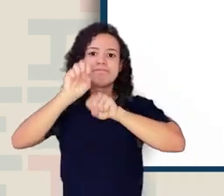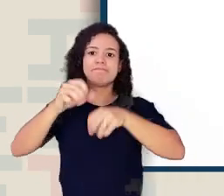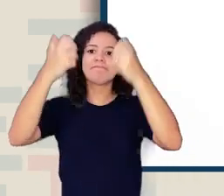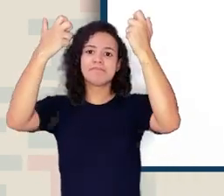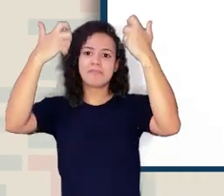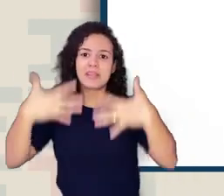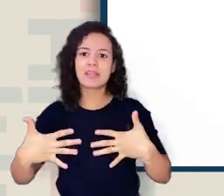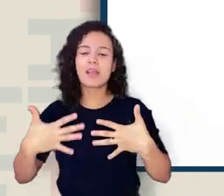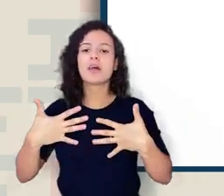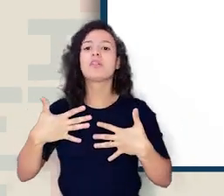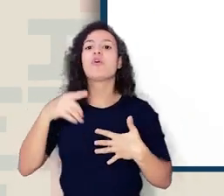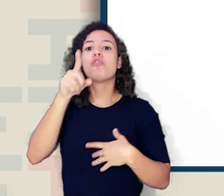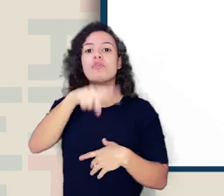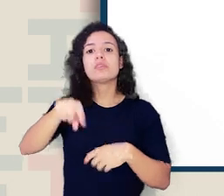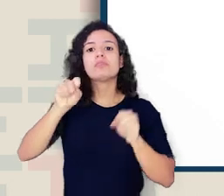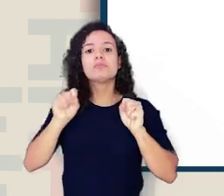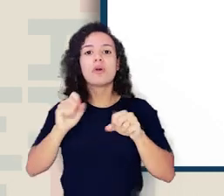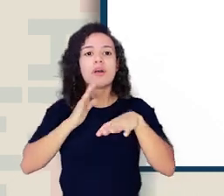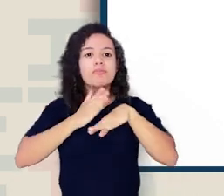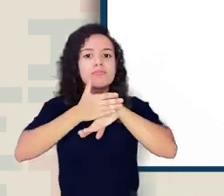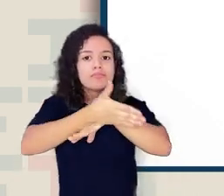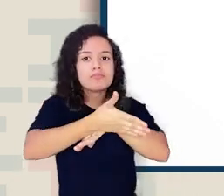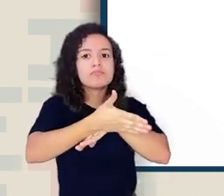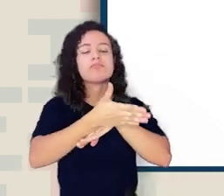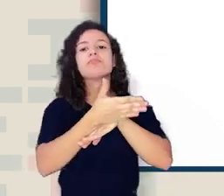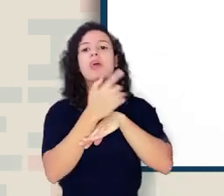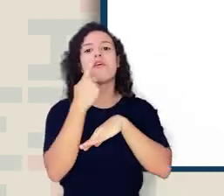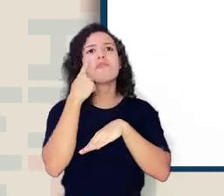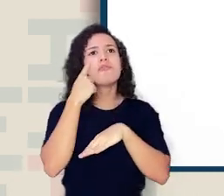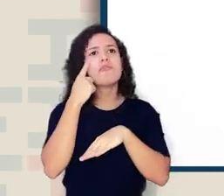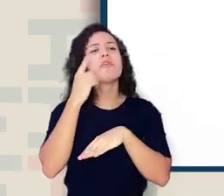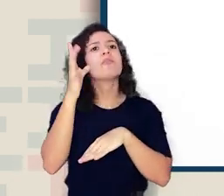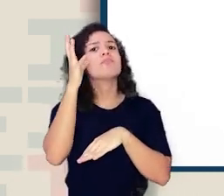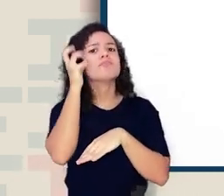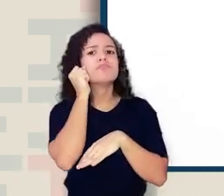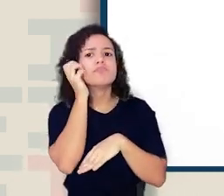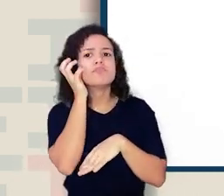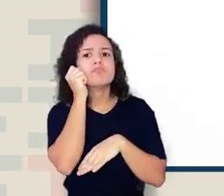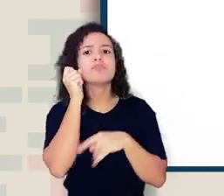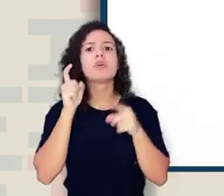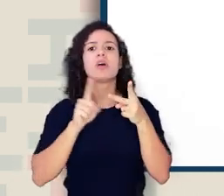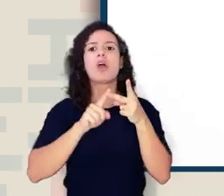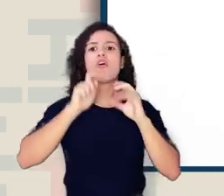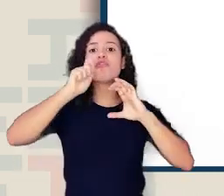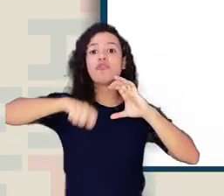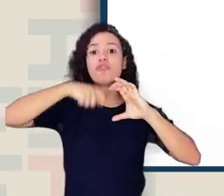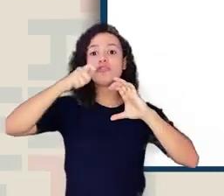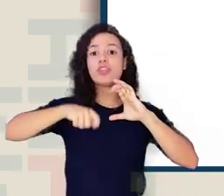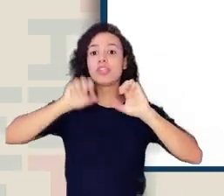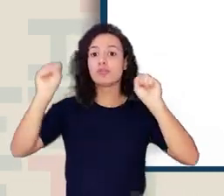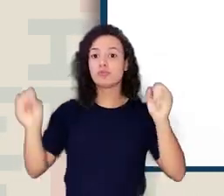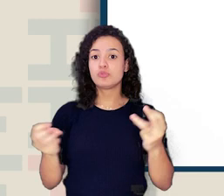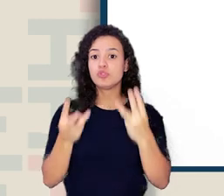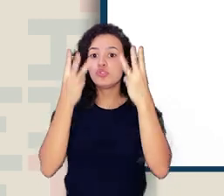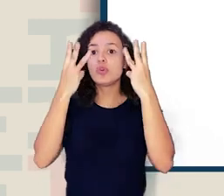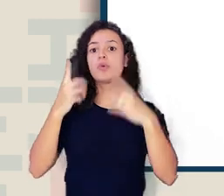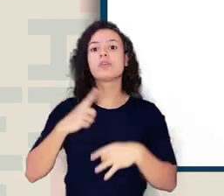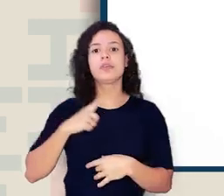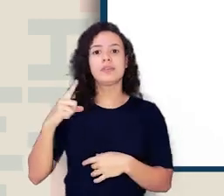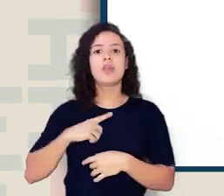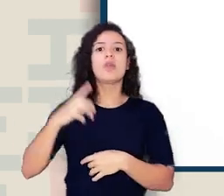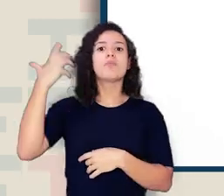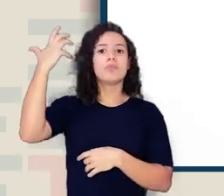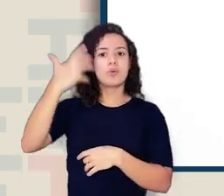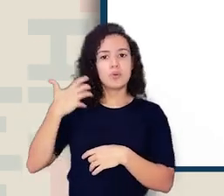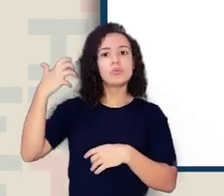vocês explicando. Vocês podem ter o acesso a esses áudios, aos vídeos também dos shows que trazem